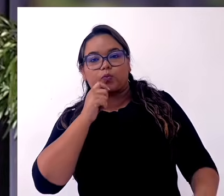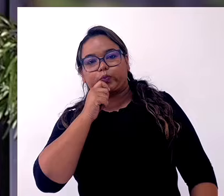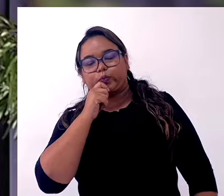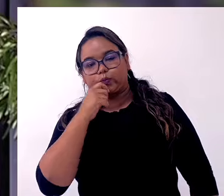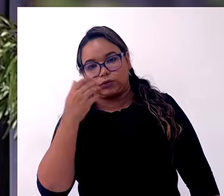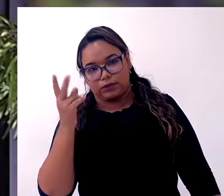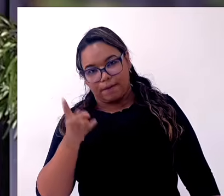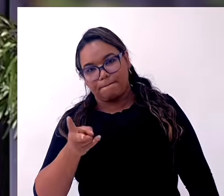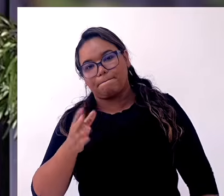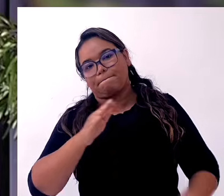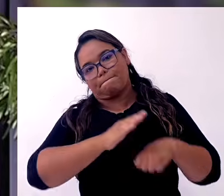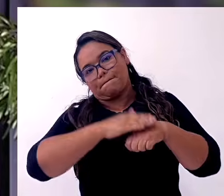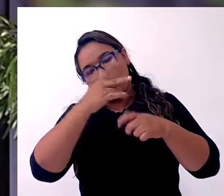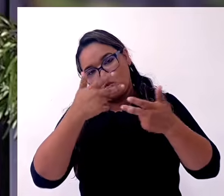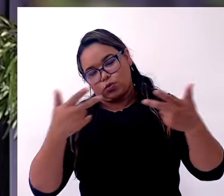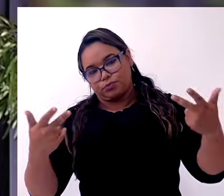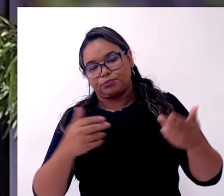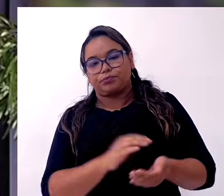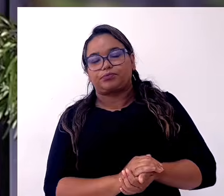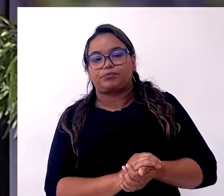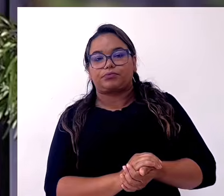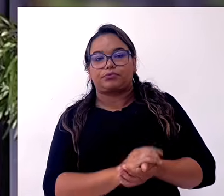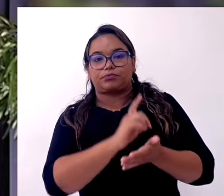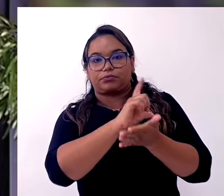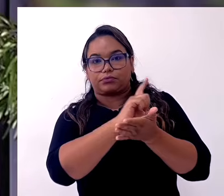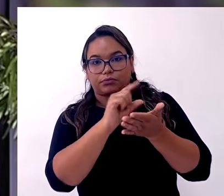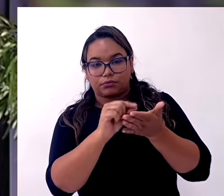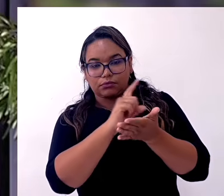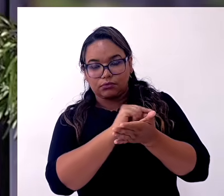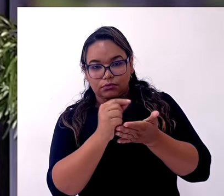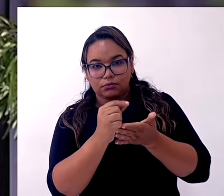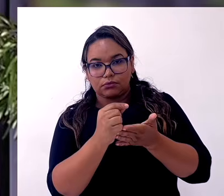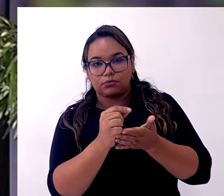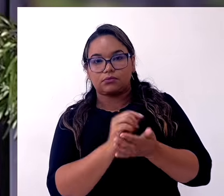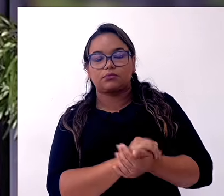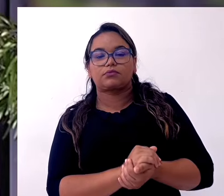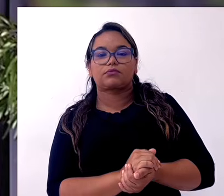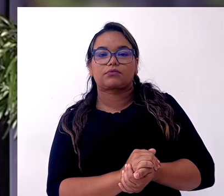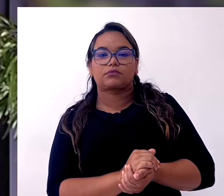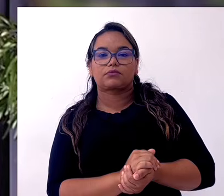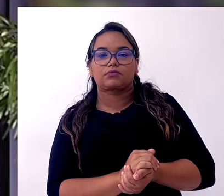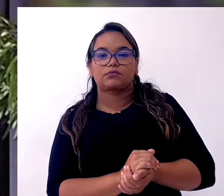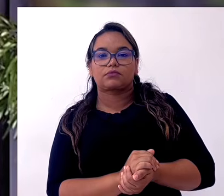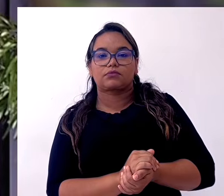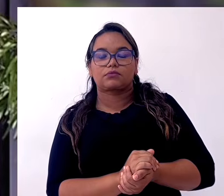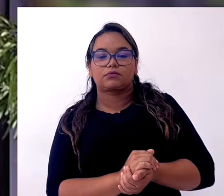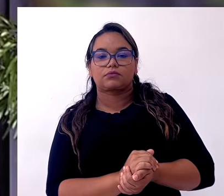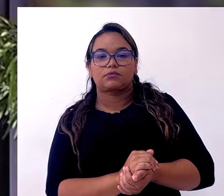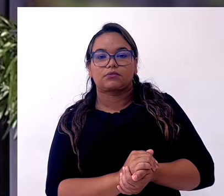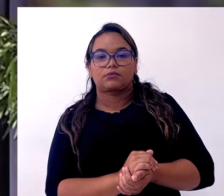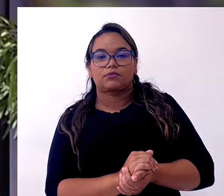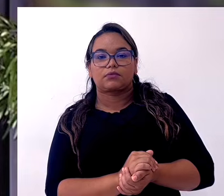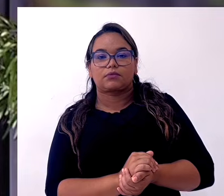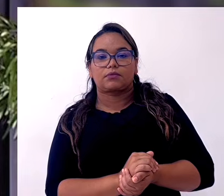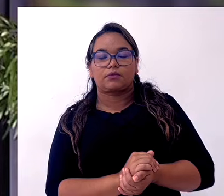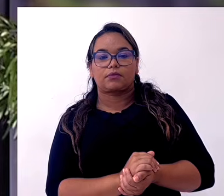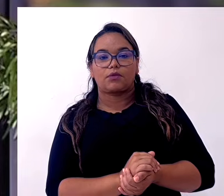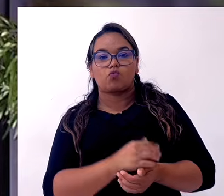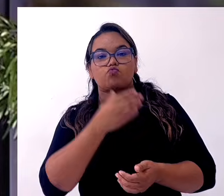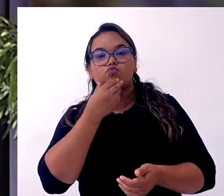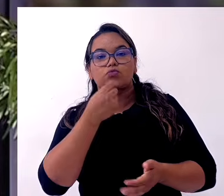Serviço Secreto Paquistão em sua conta bancária. E vocês sabem que esse serviço secreto é muito amigo dos Estados